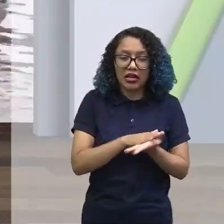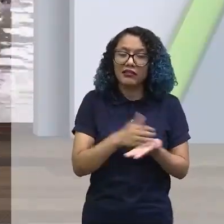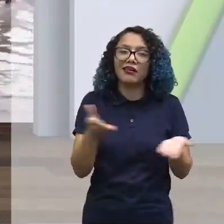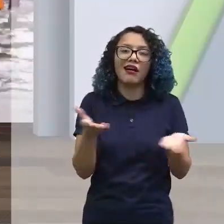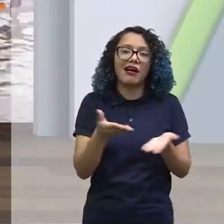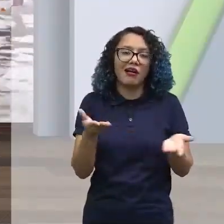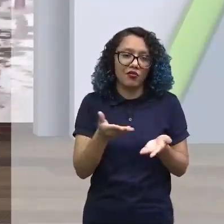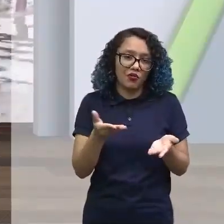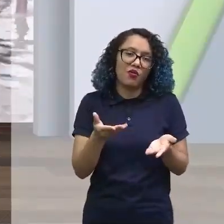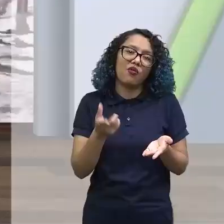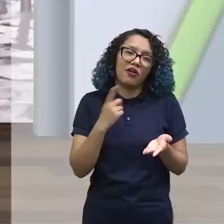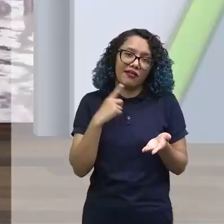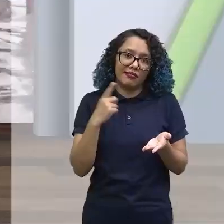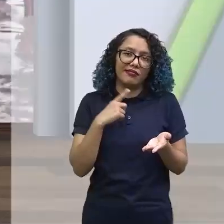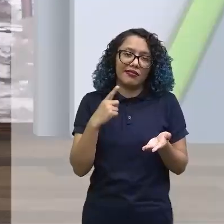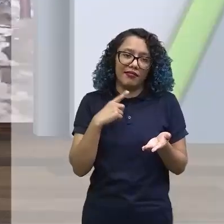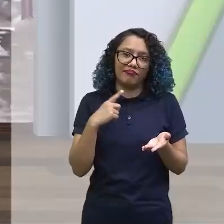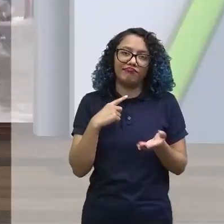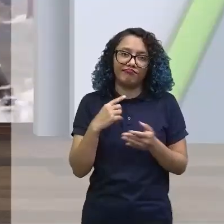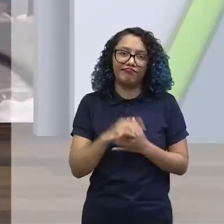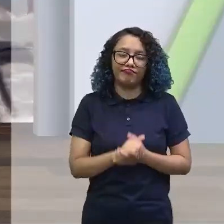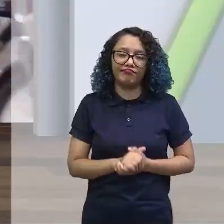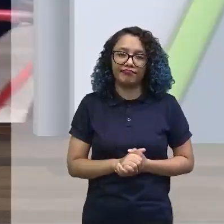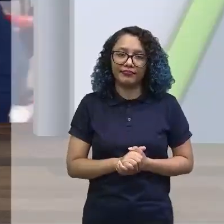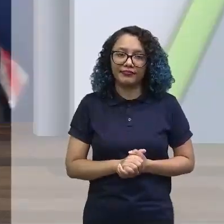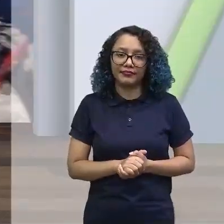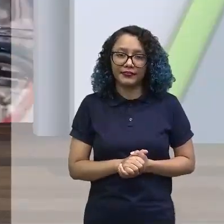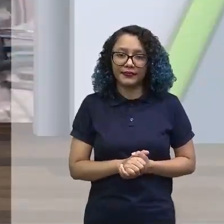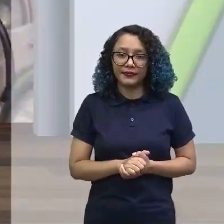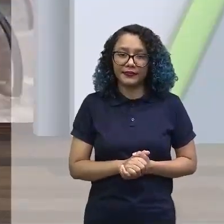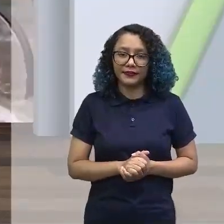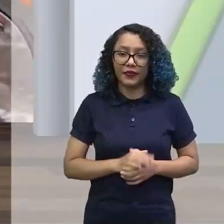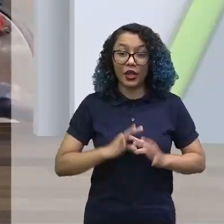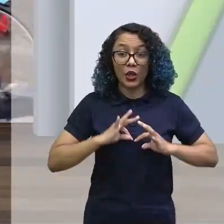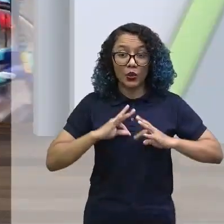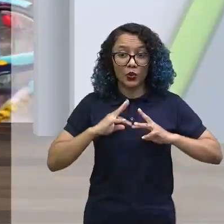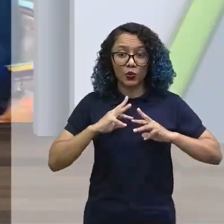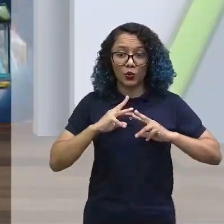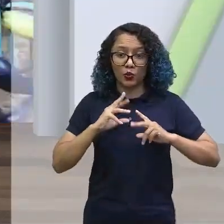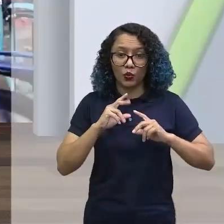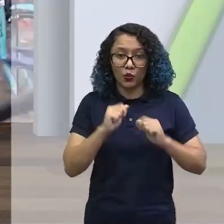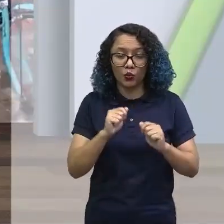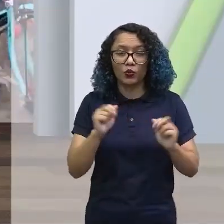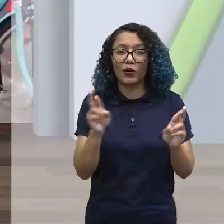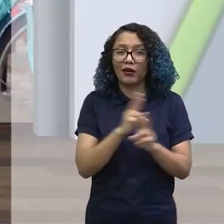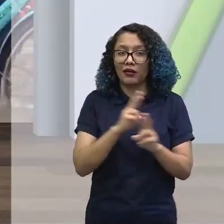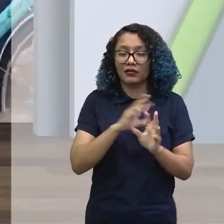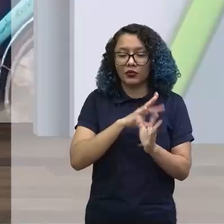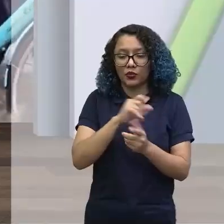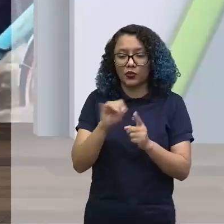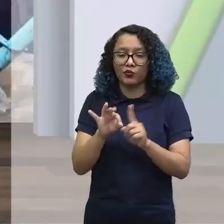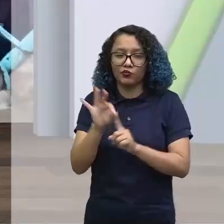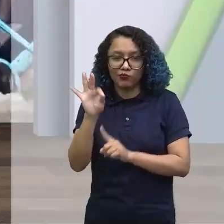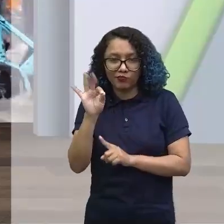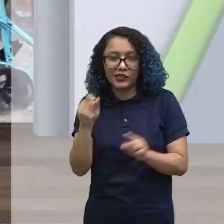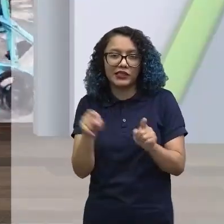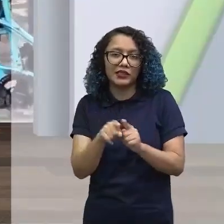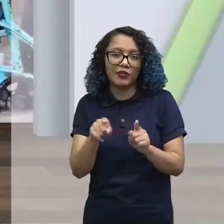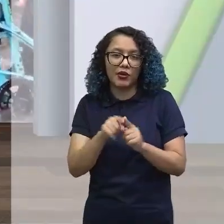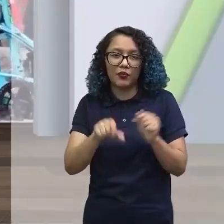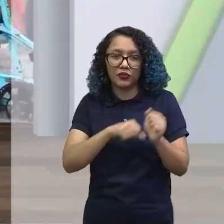esse tipo de evento. Ok, pessoal? Tudo isso está ligado com o aquecimento global e com as mudanças